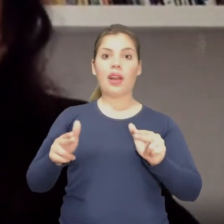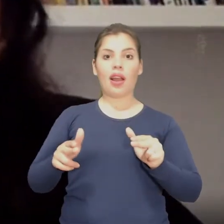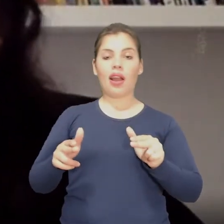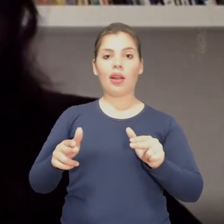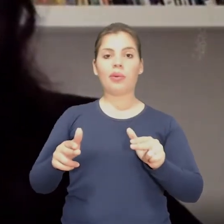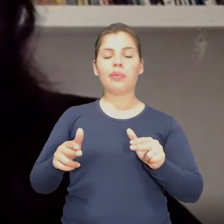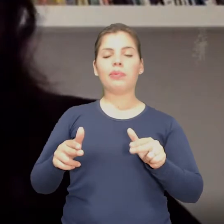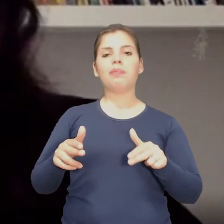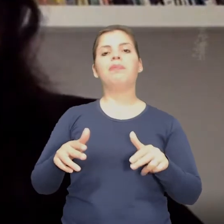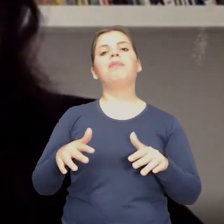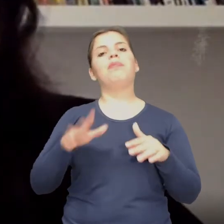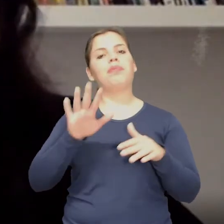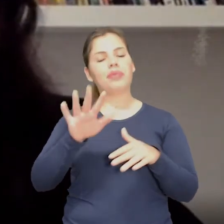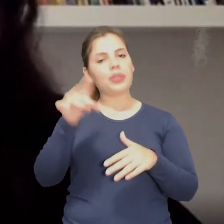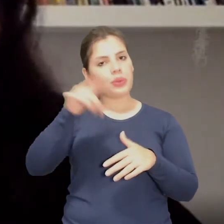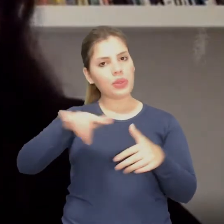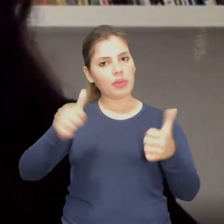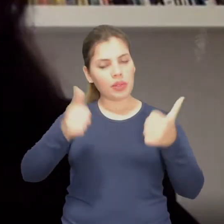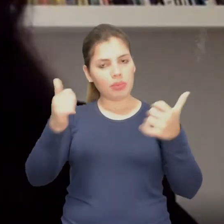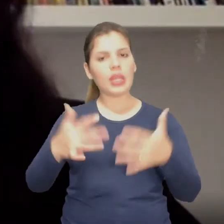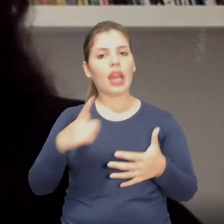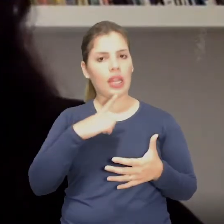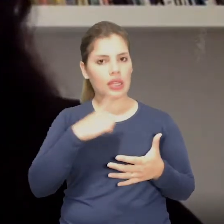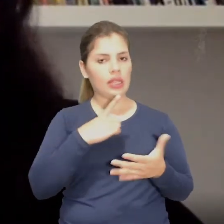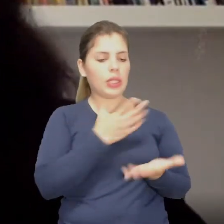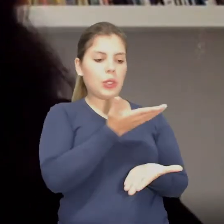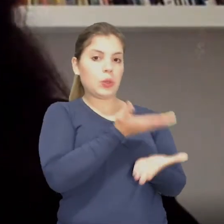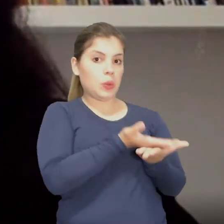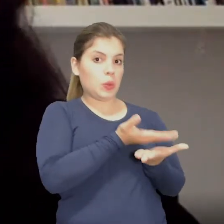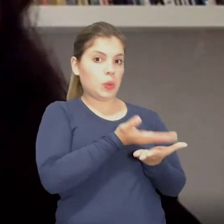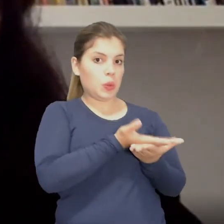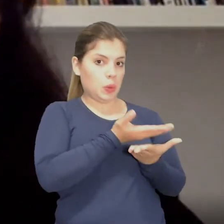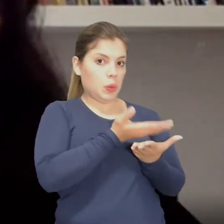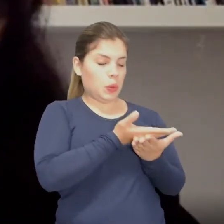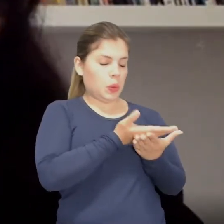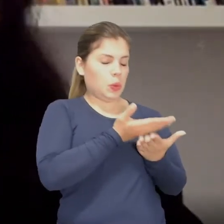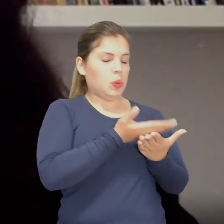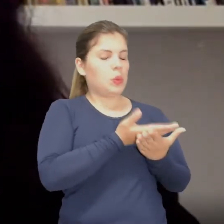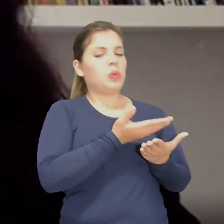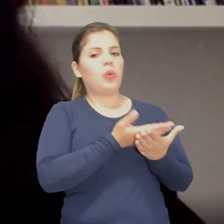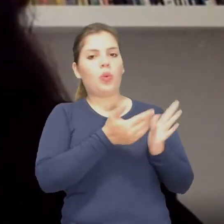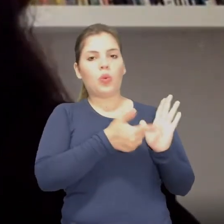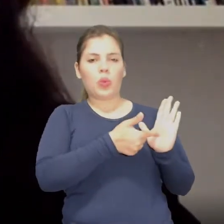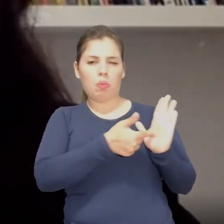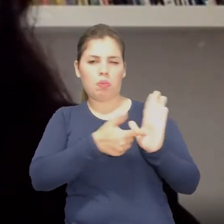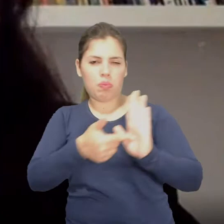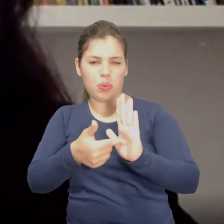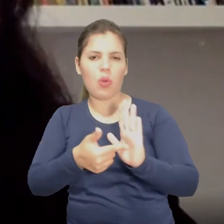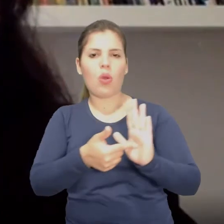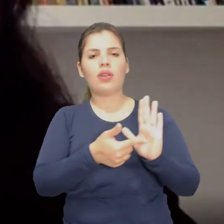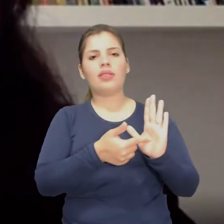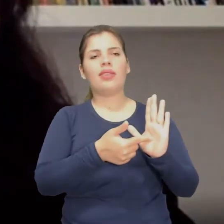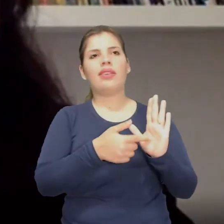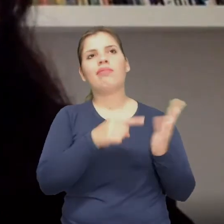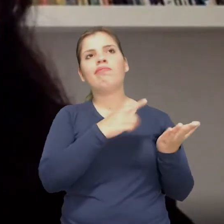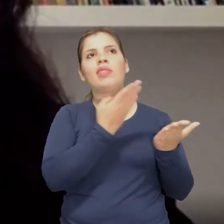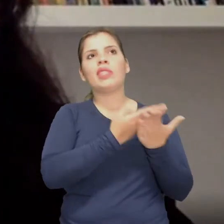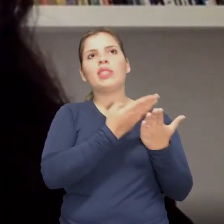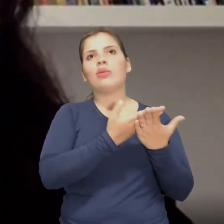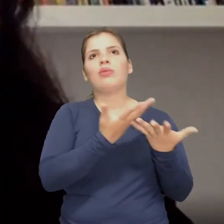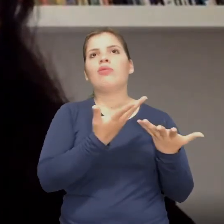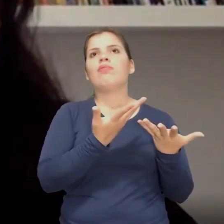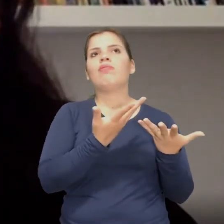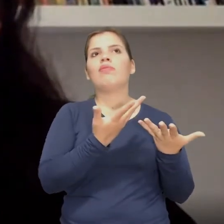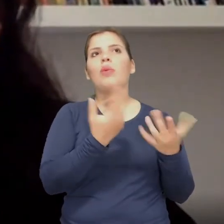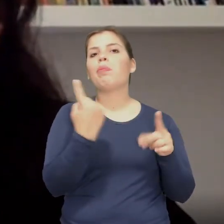diante. Inclusive, de novo, tem estudo mostrando que geralmente esses estudos mais drásticos são estudos que são